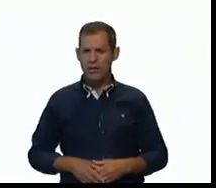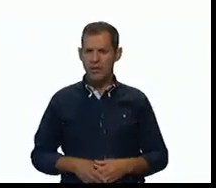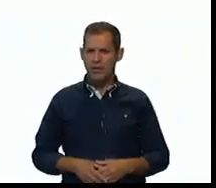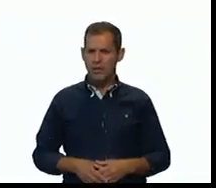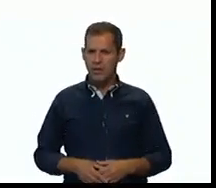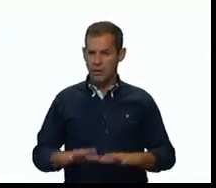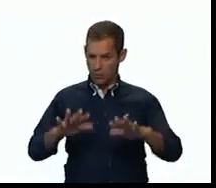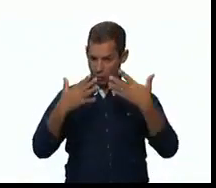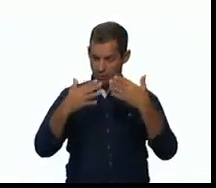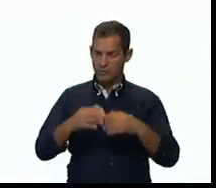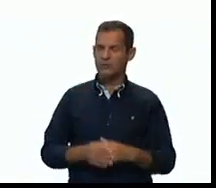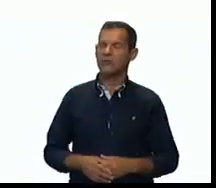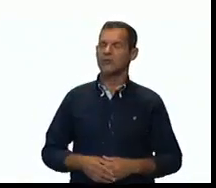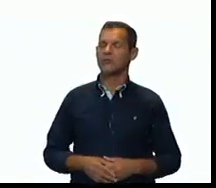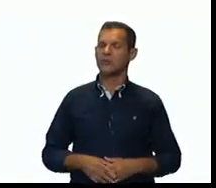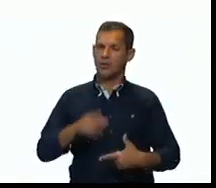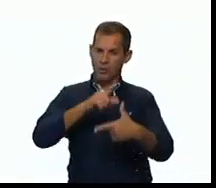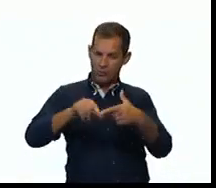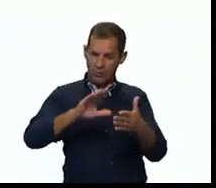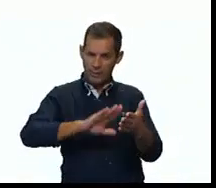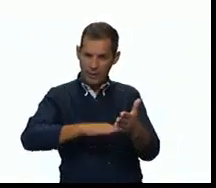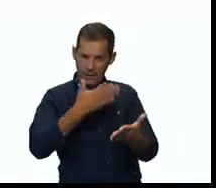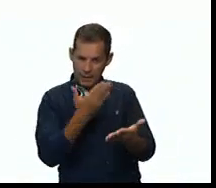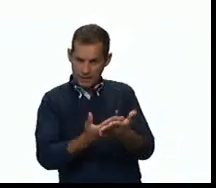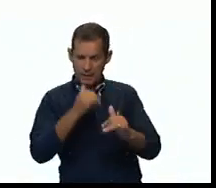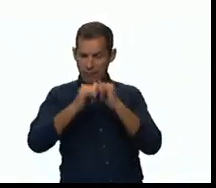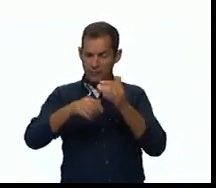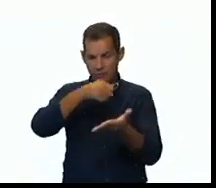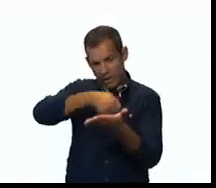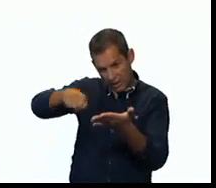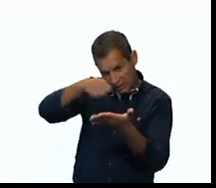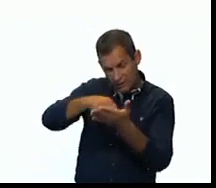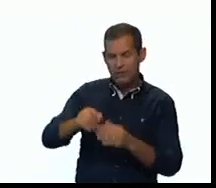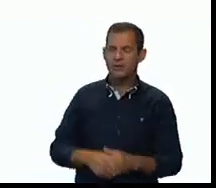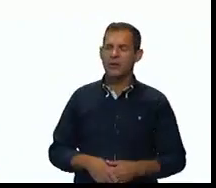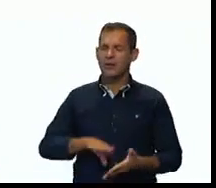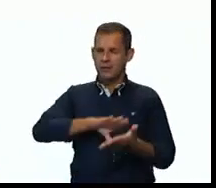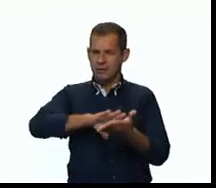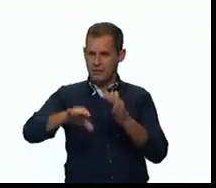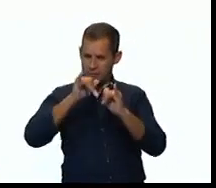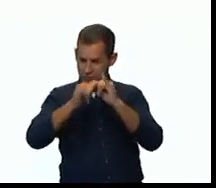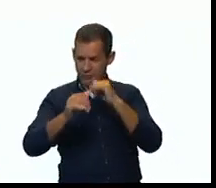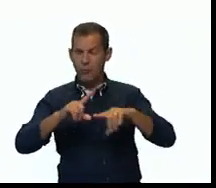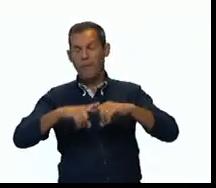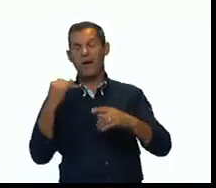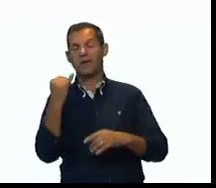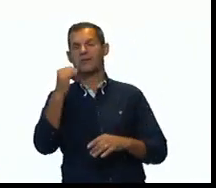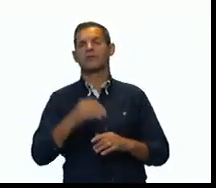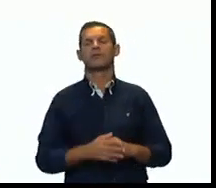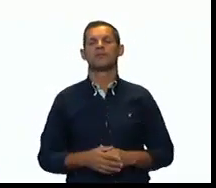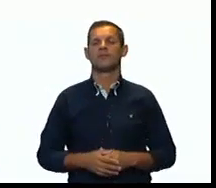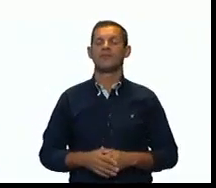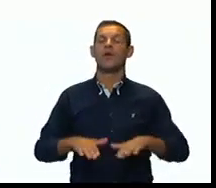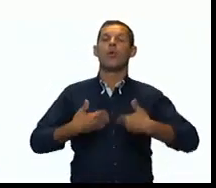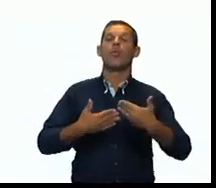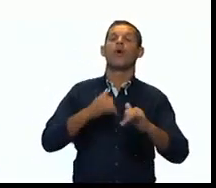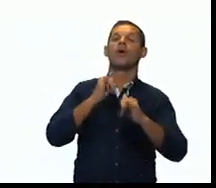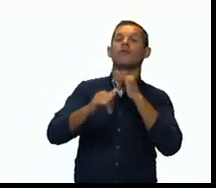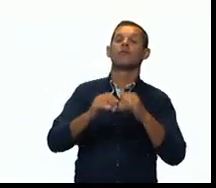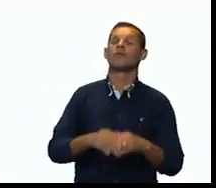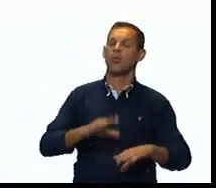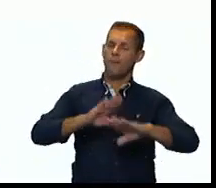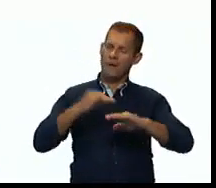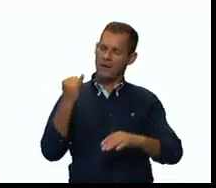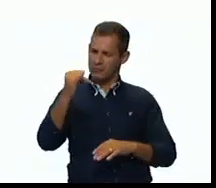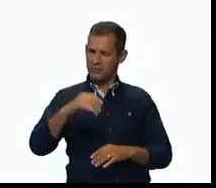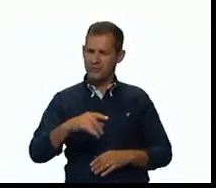problemas, interprete as informações que ali estão escritas e retire as informações mais importantes. Quais são essas informações